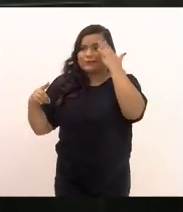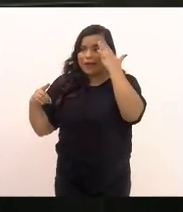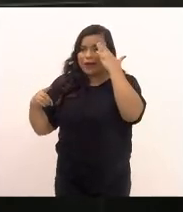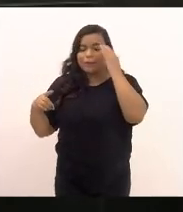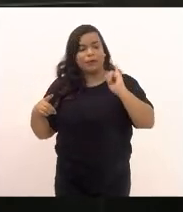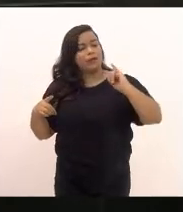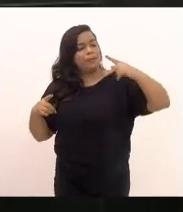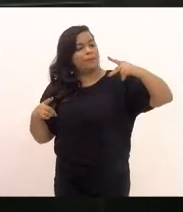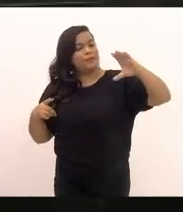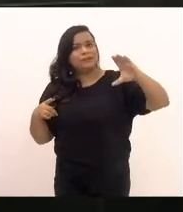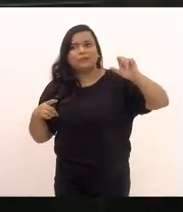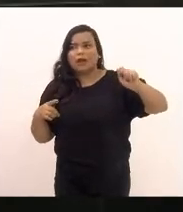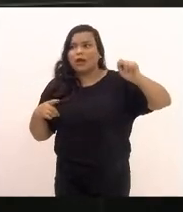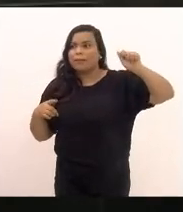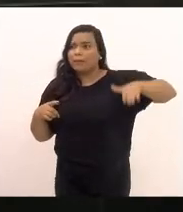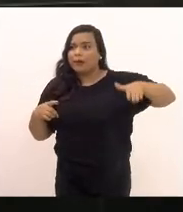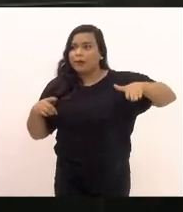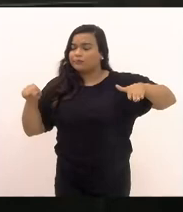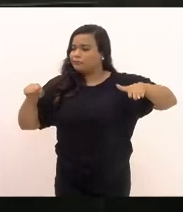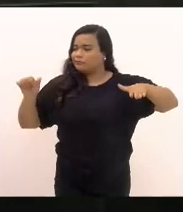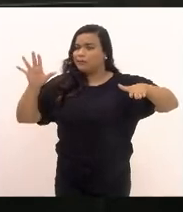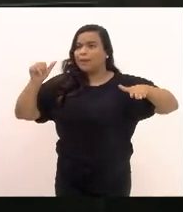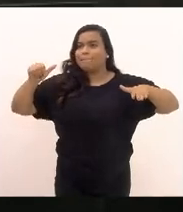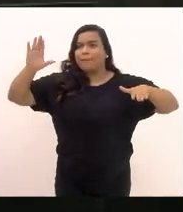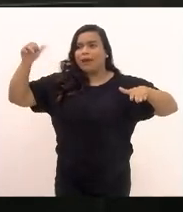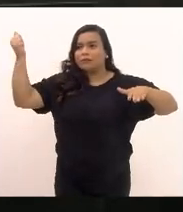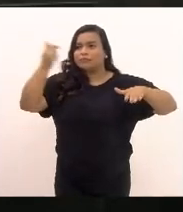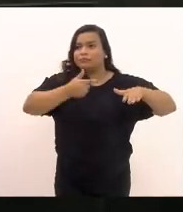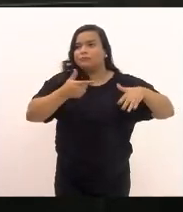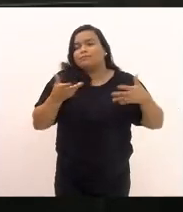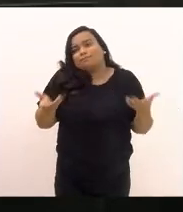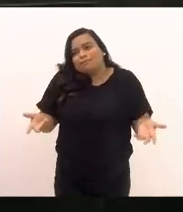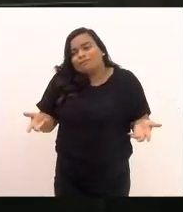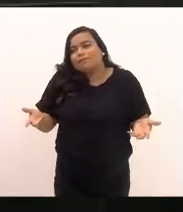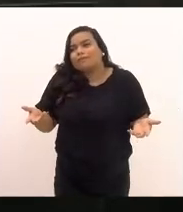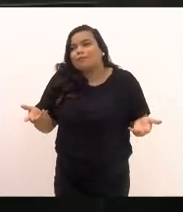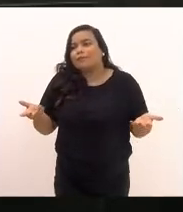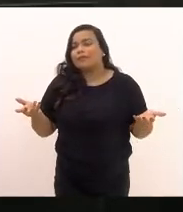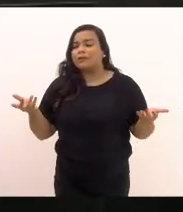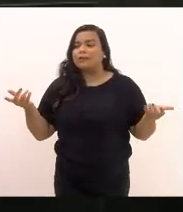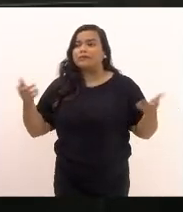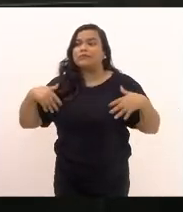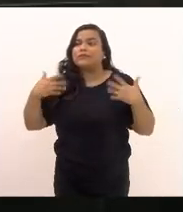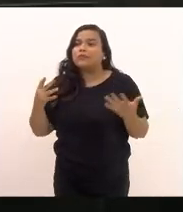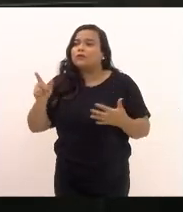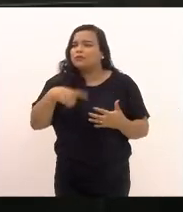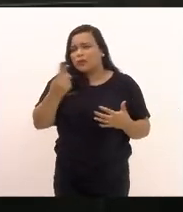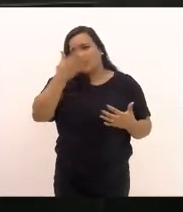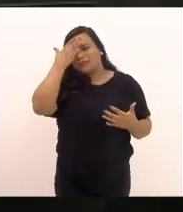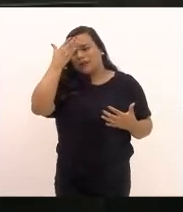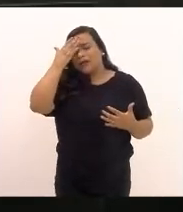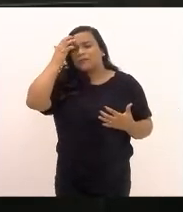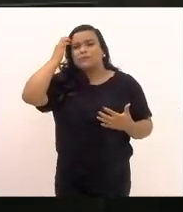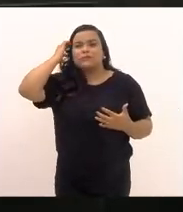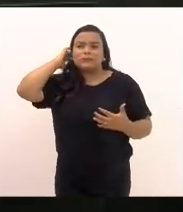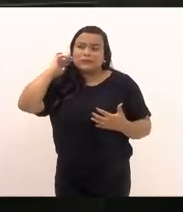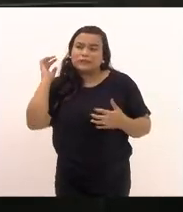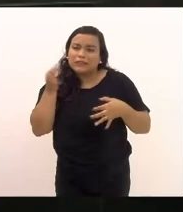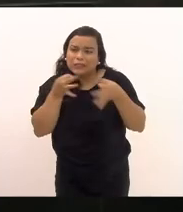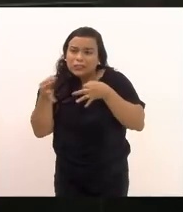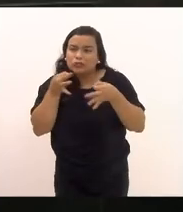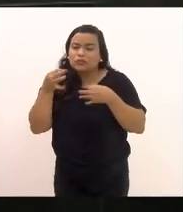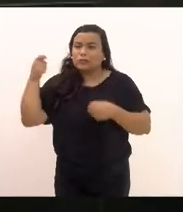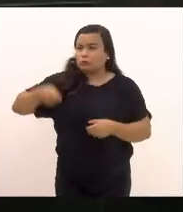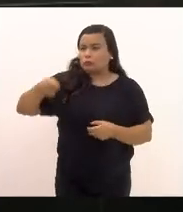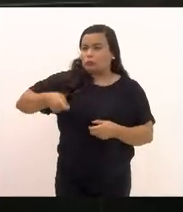preciso garantir, por exemplo, que a regulação através da AGTRANSP seja uma regulação muito crítica, muito dura, profissional, é claro, mas tendo como